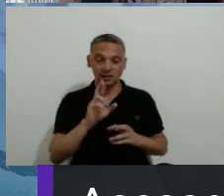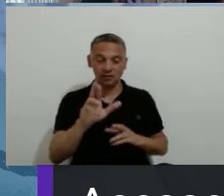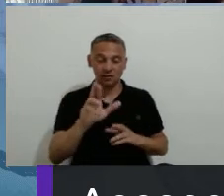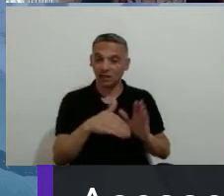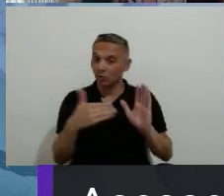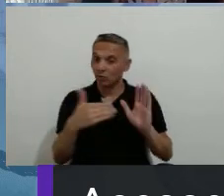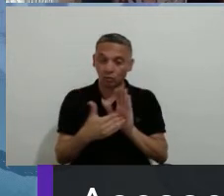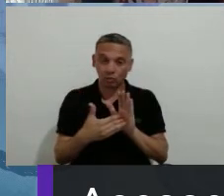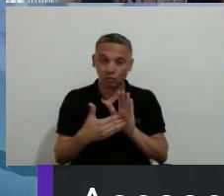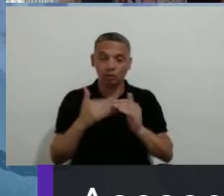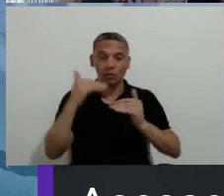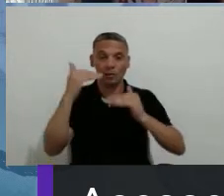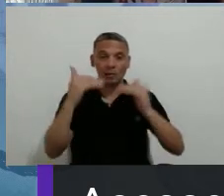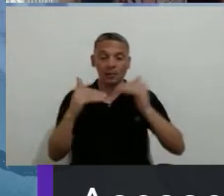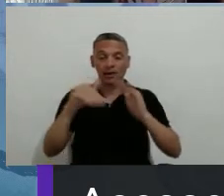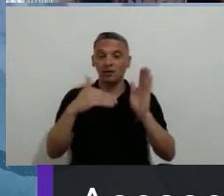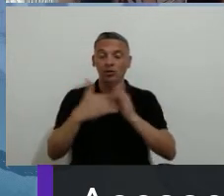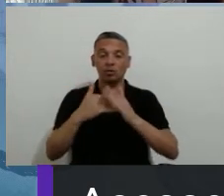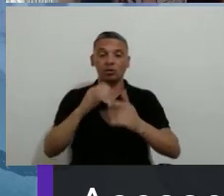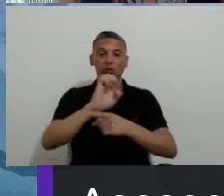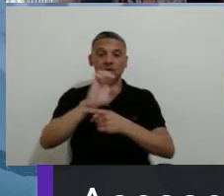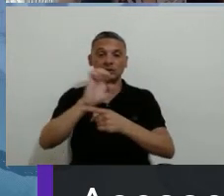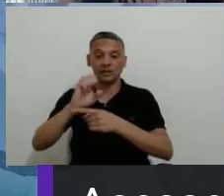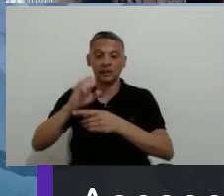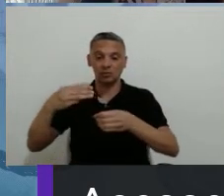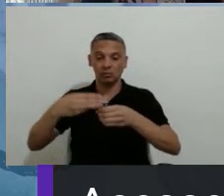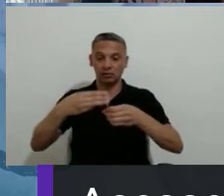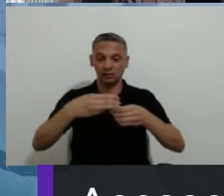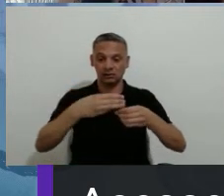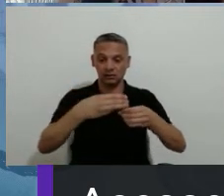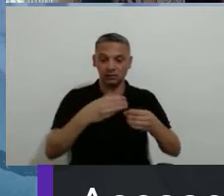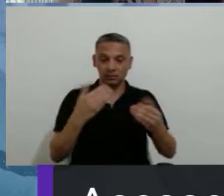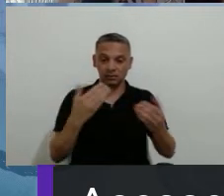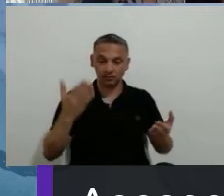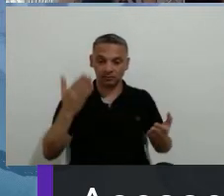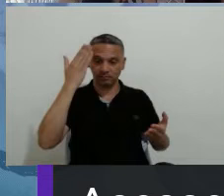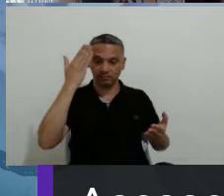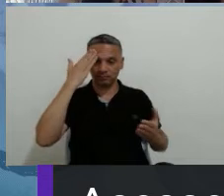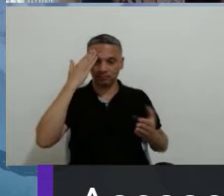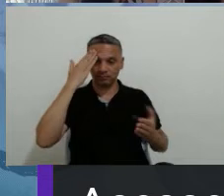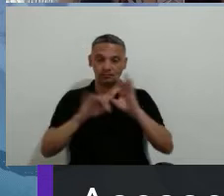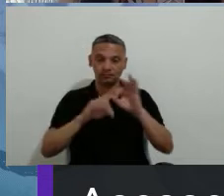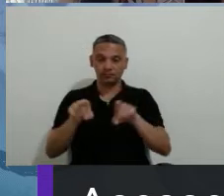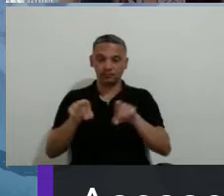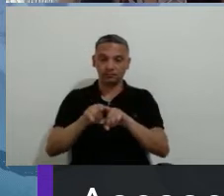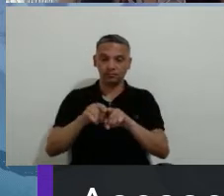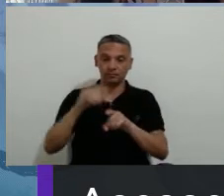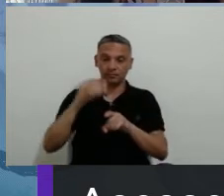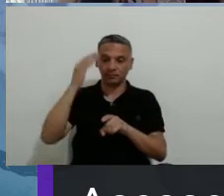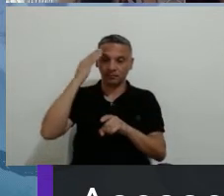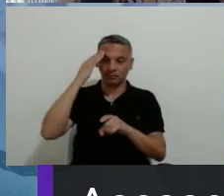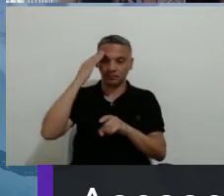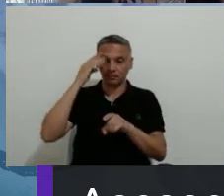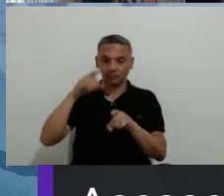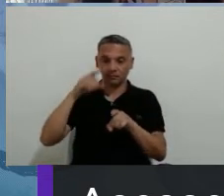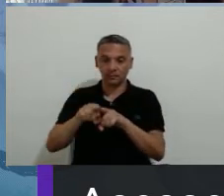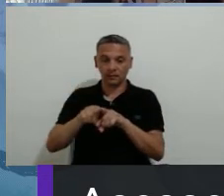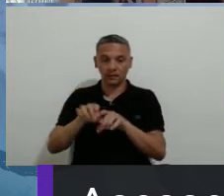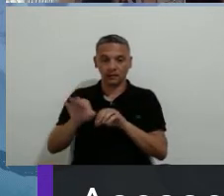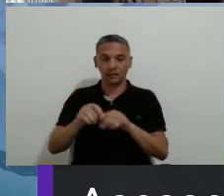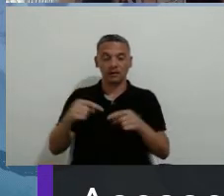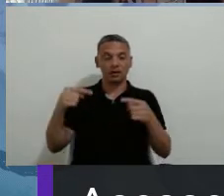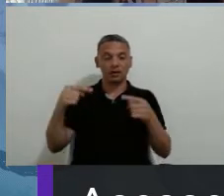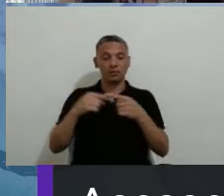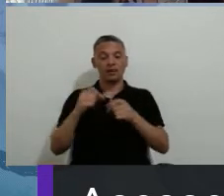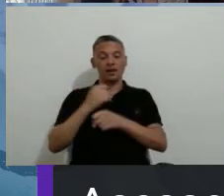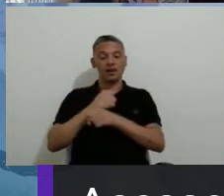do estado, do município, nesse caso, o conceito desse indicador, o ODS relacionado, a fonte e o ano mais